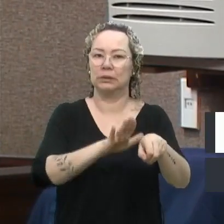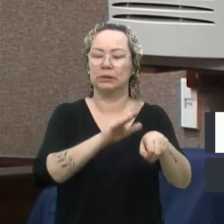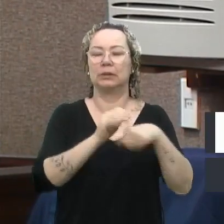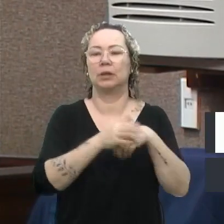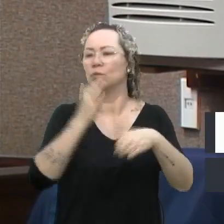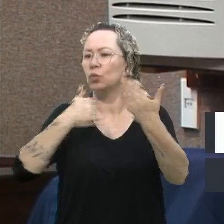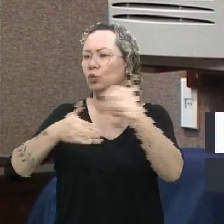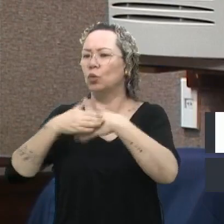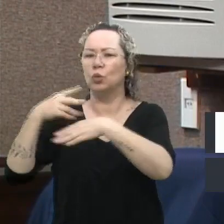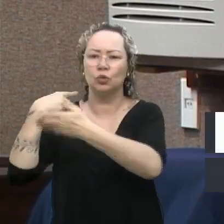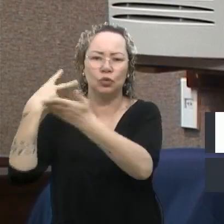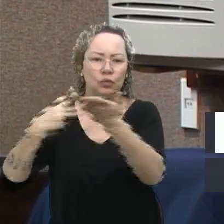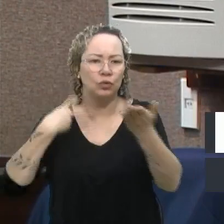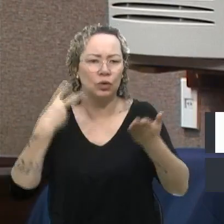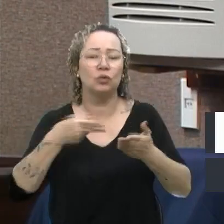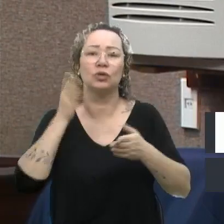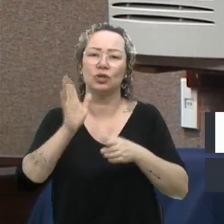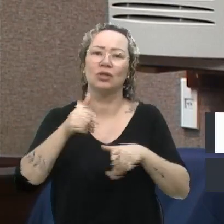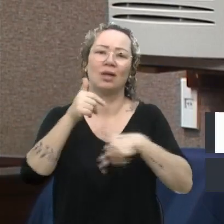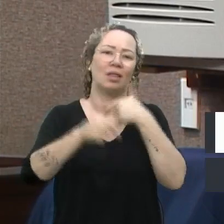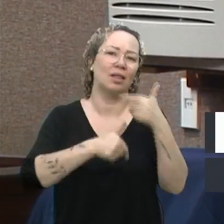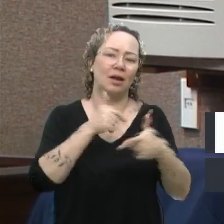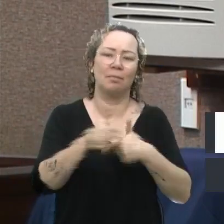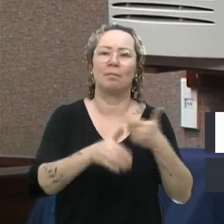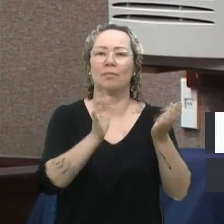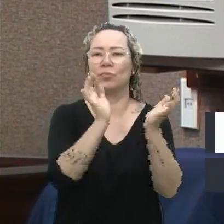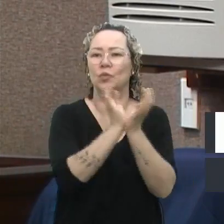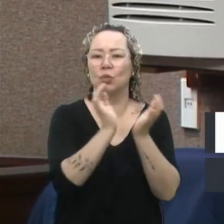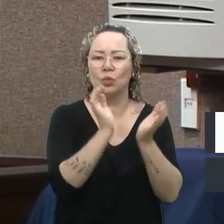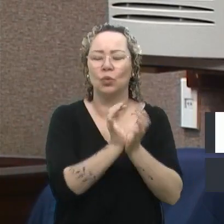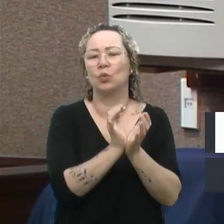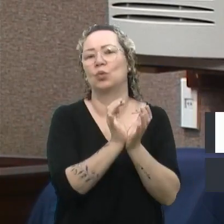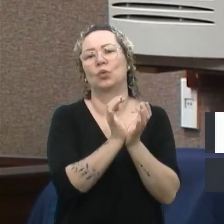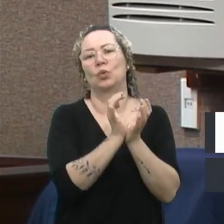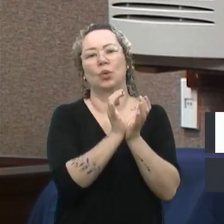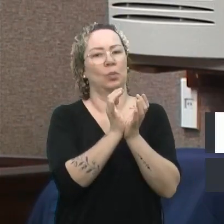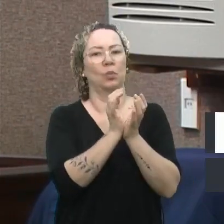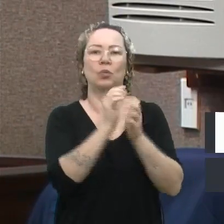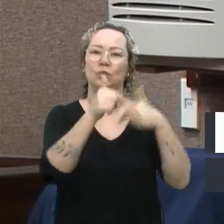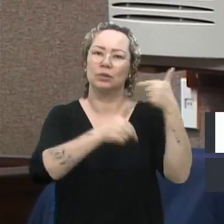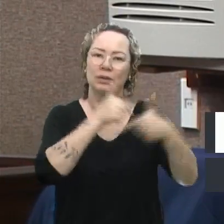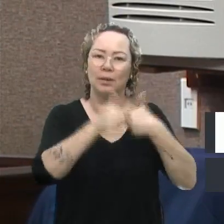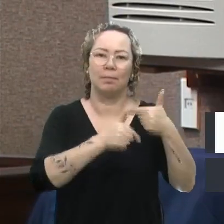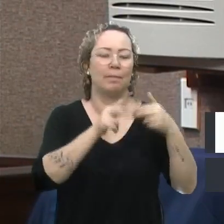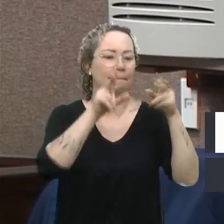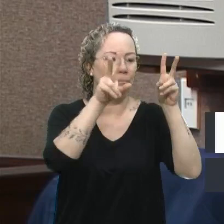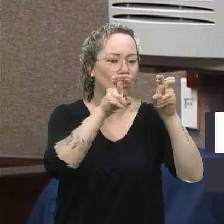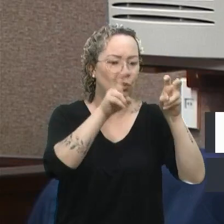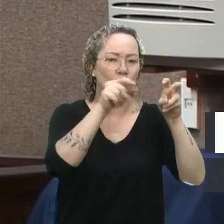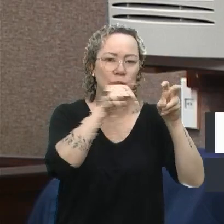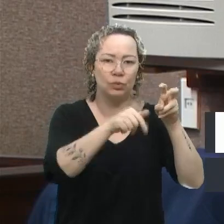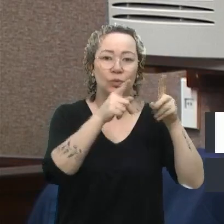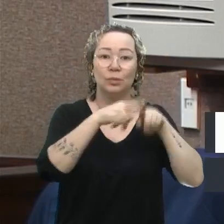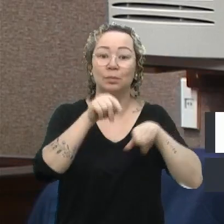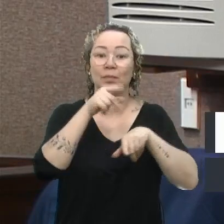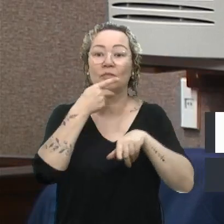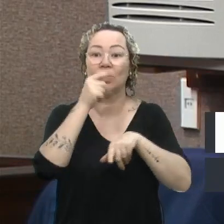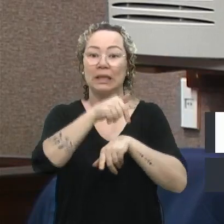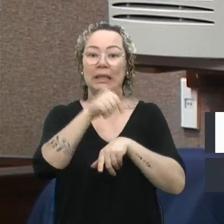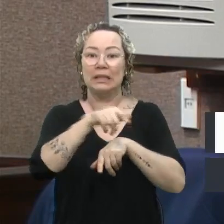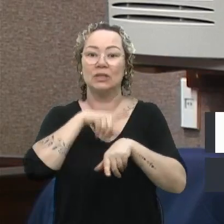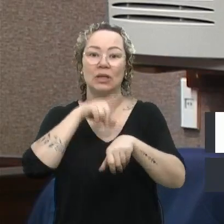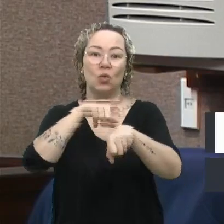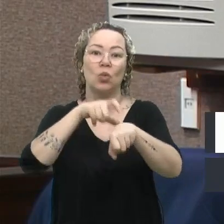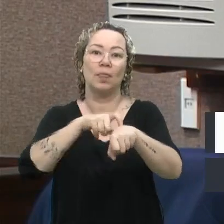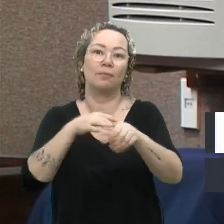vereadores que trabalham na frente parlamentar, mas dizer que essas frentes, elas têm uma vida, vamos dizer assim, um tempo